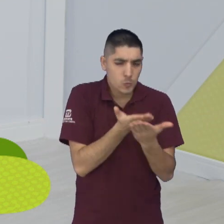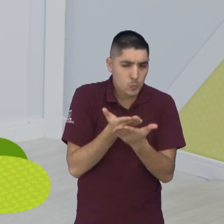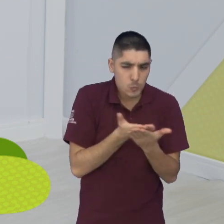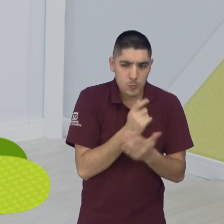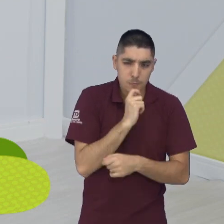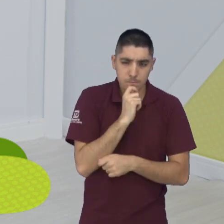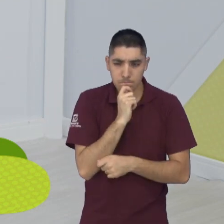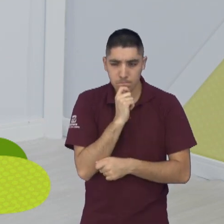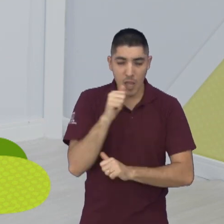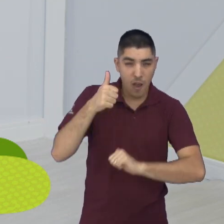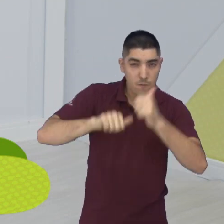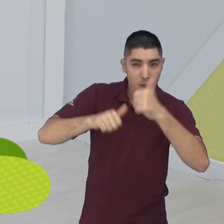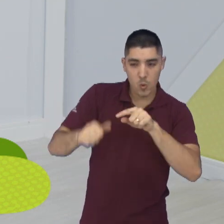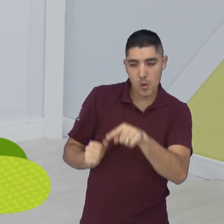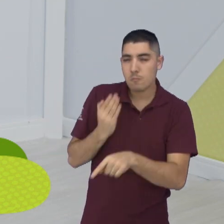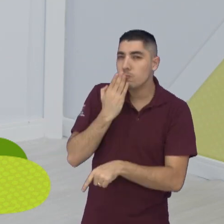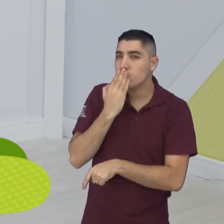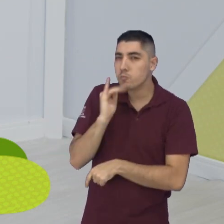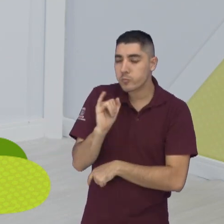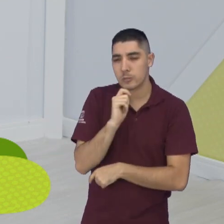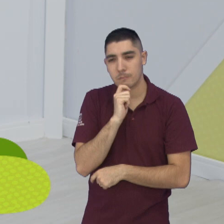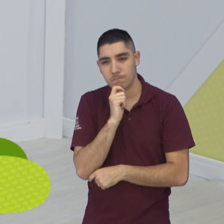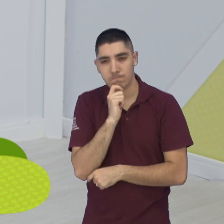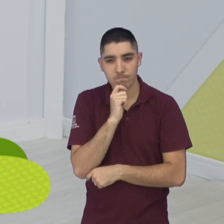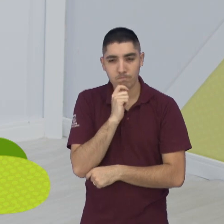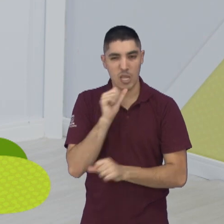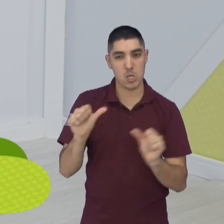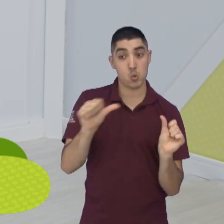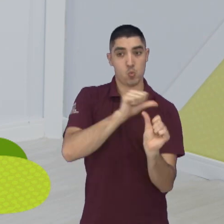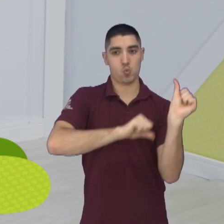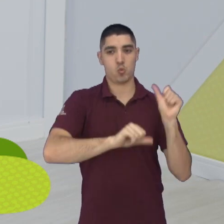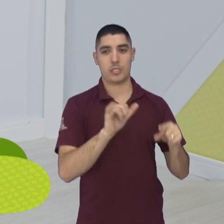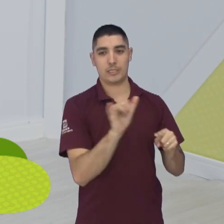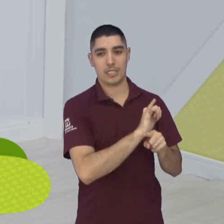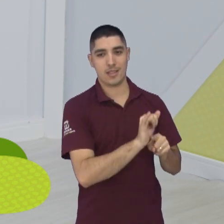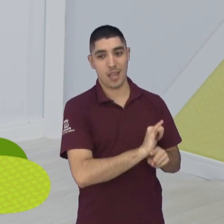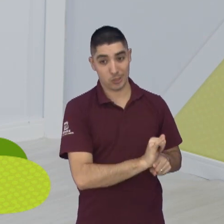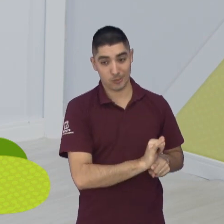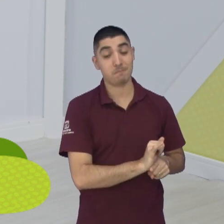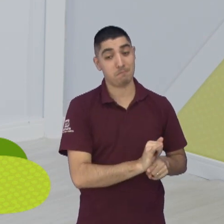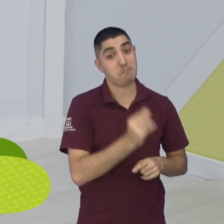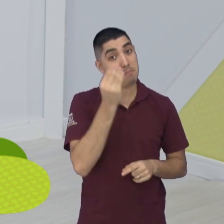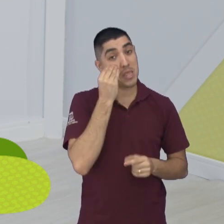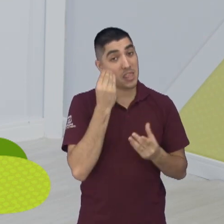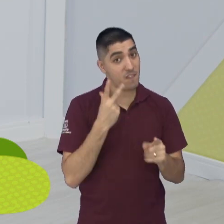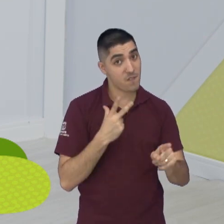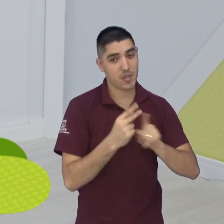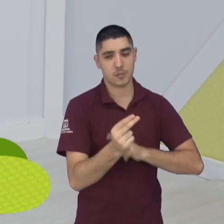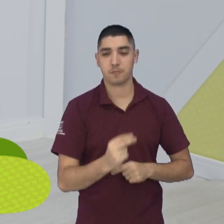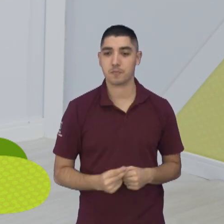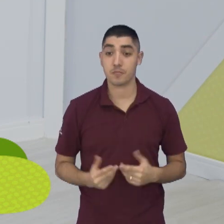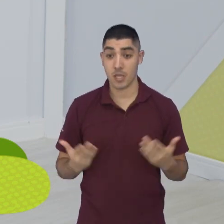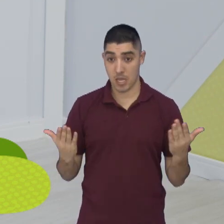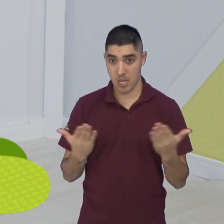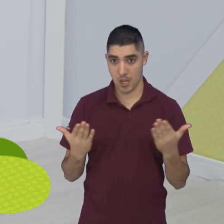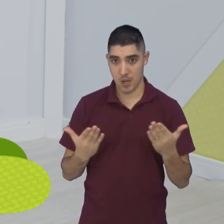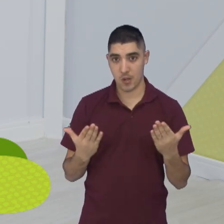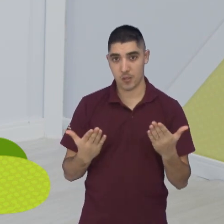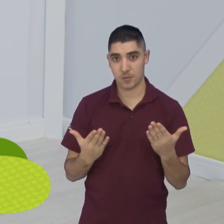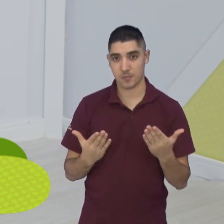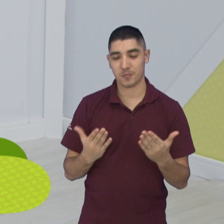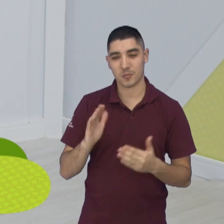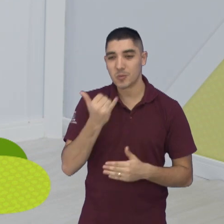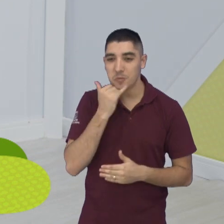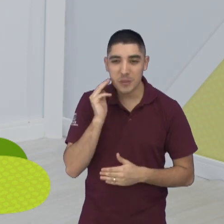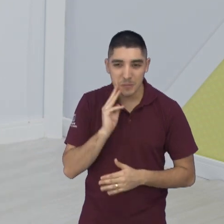melhor entrar com esse tipo de formação para poder sair com a vitória de lá, de Indaiatuba. Matheus, coloca para... Perdão, a força do